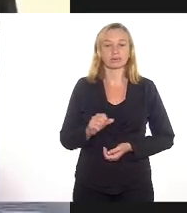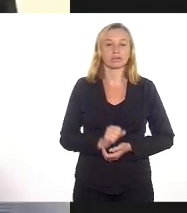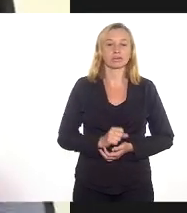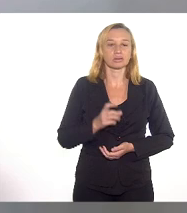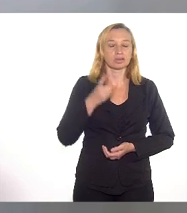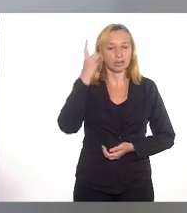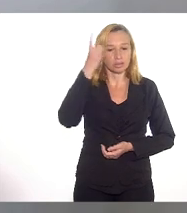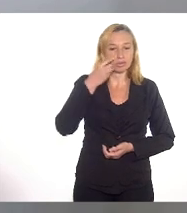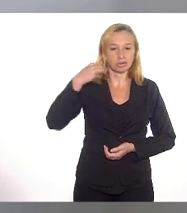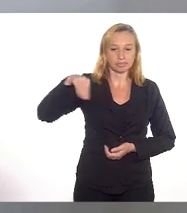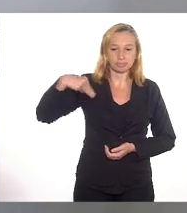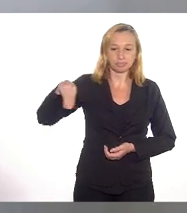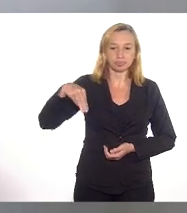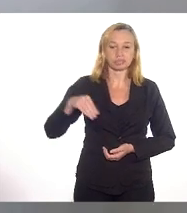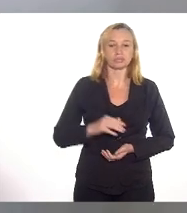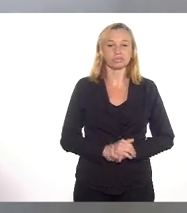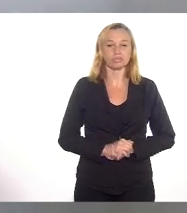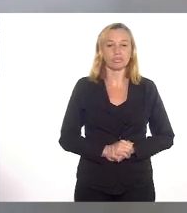Carlos Mink.